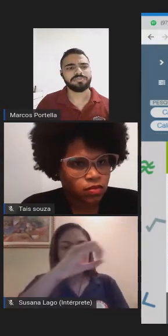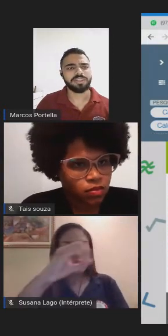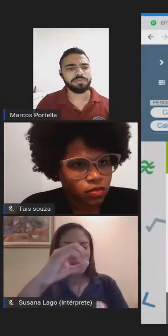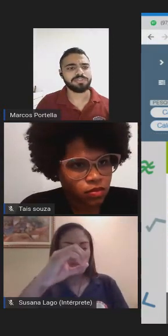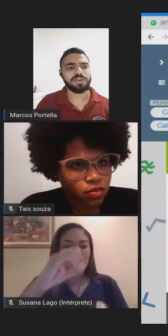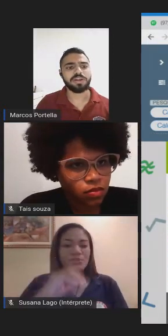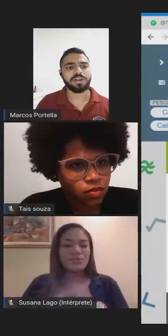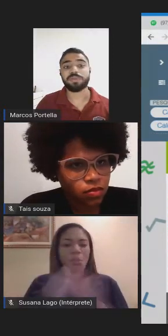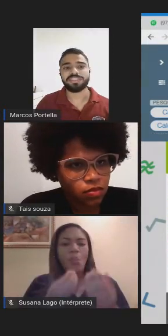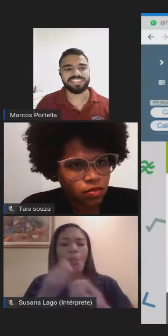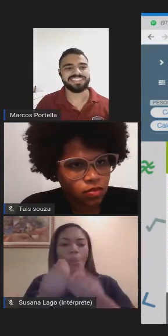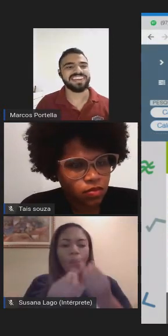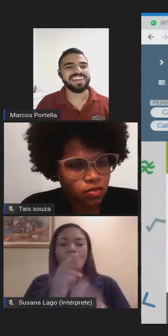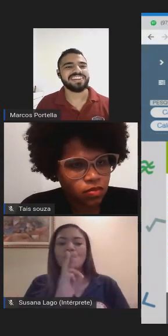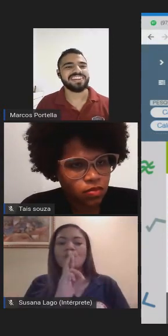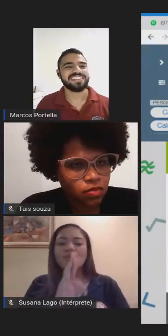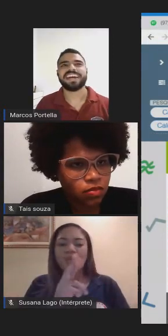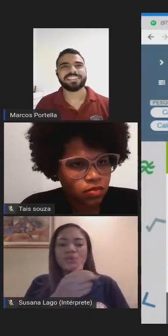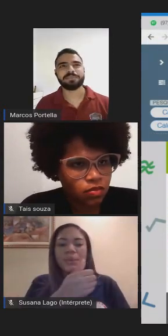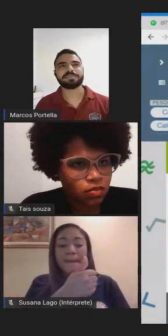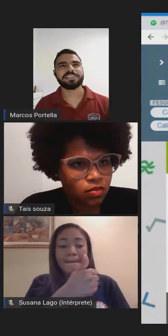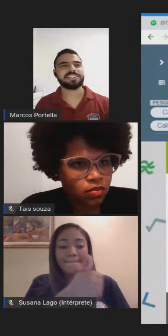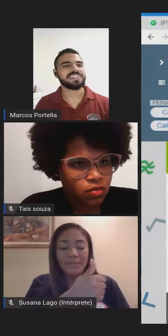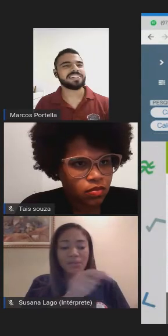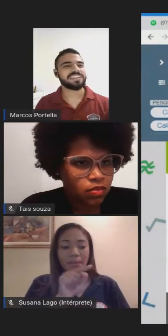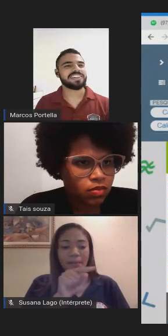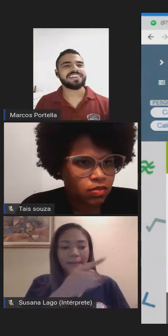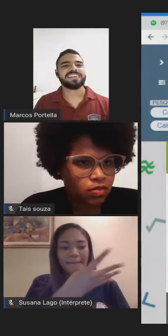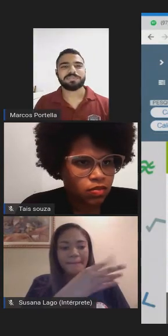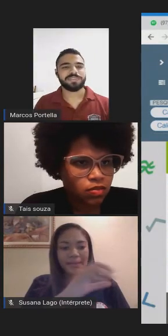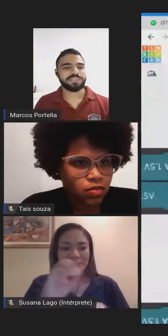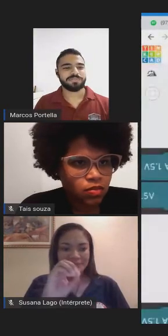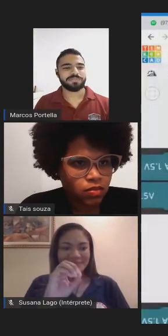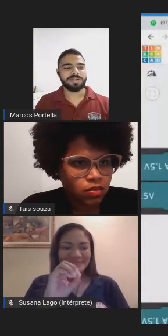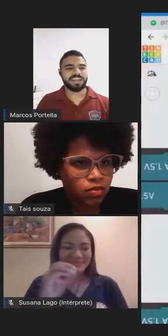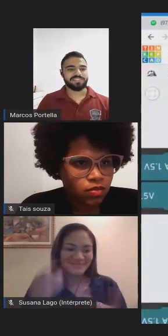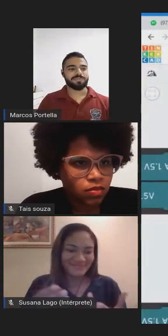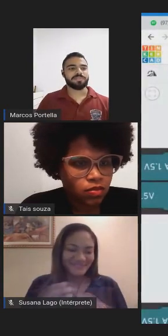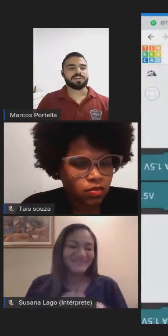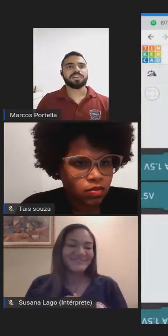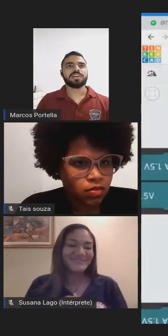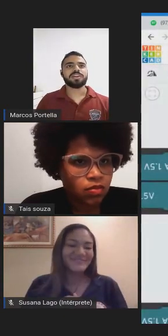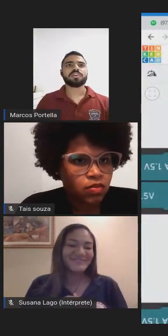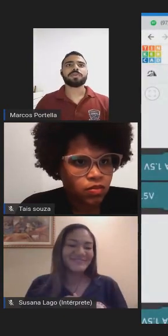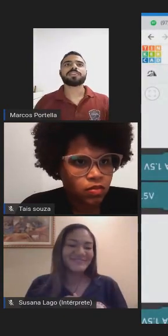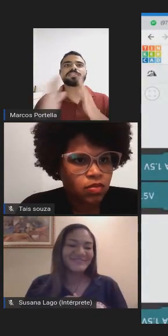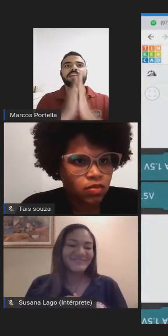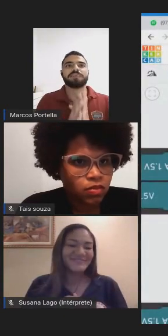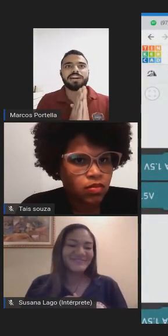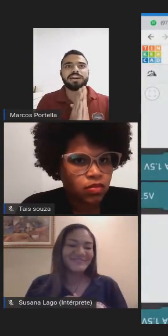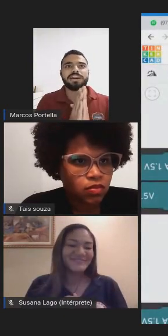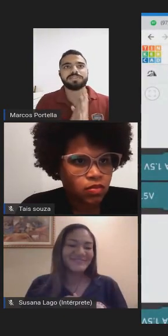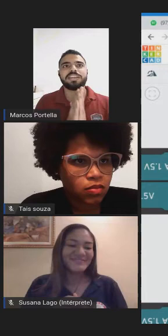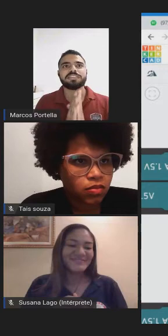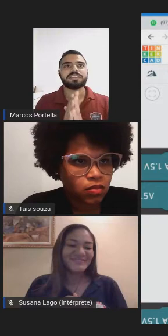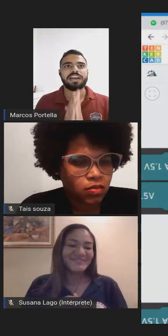quanto? 1.400. Eu já errar de cabeça, imagina. Se professor para errar isso. E como é que eu